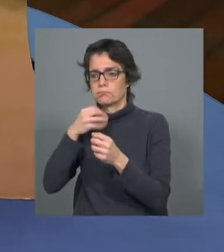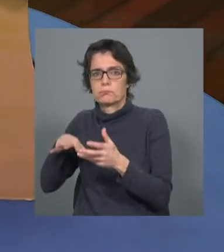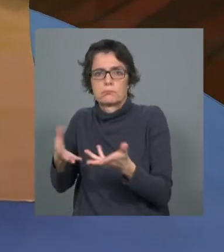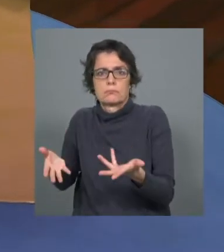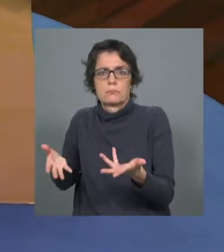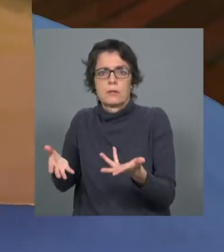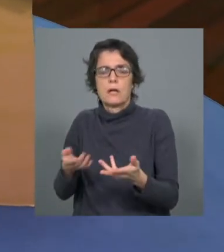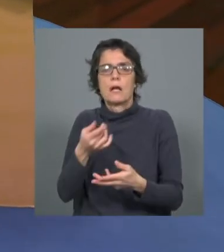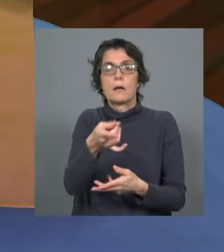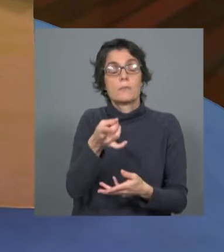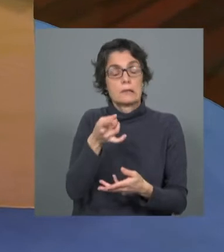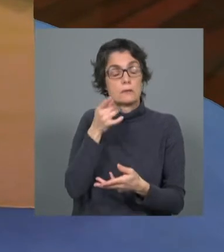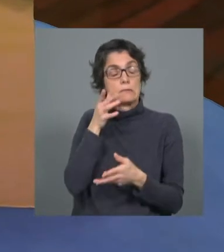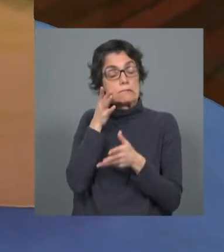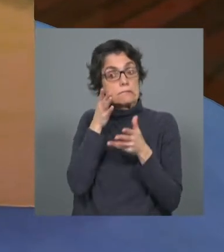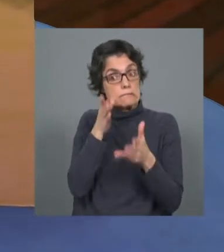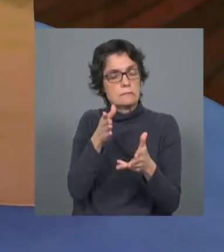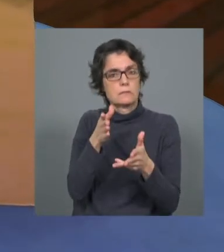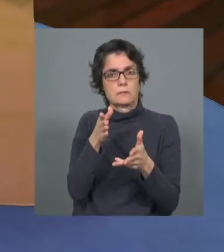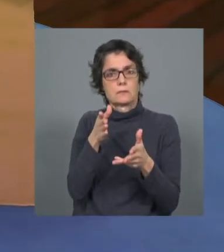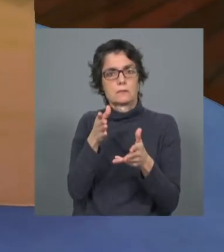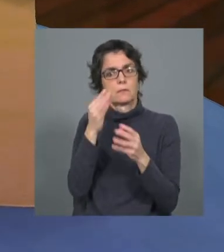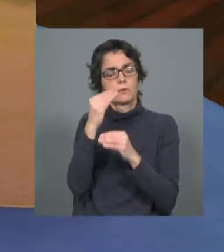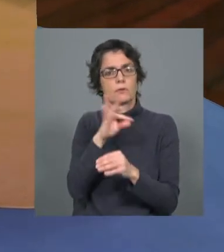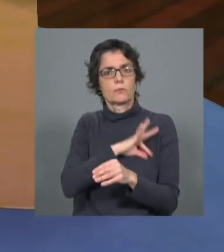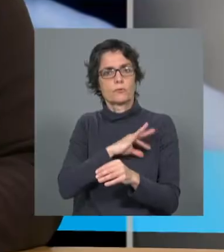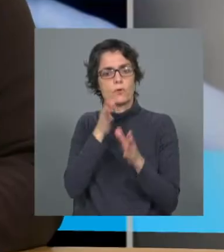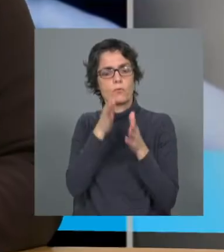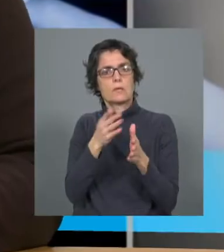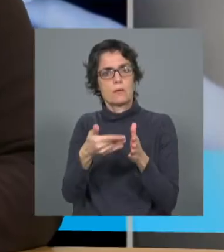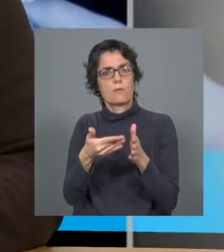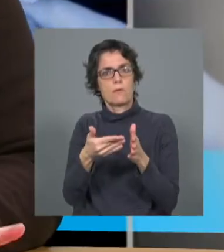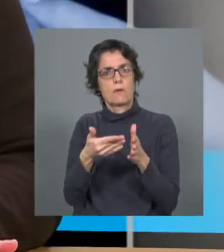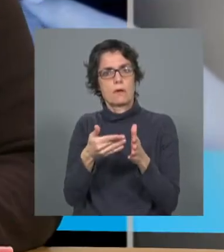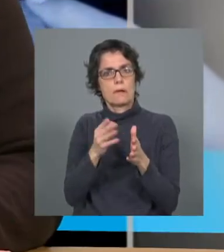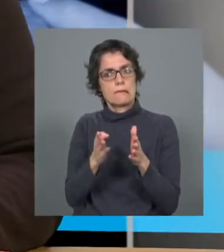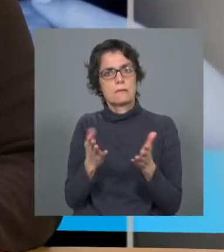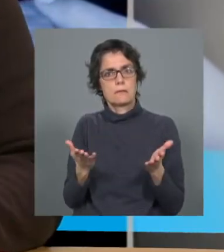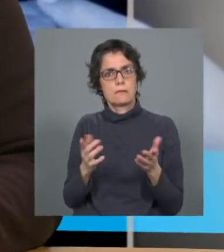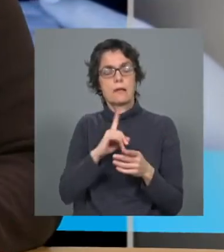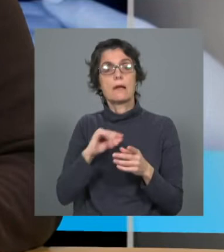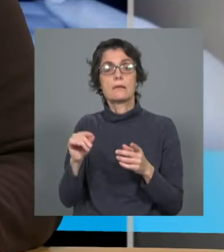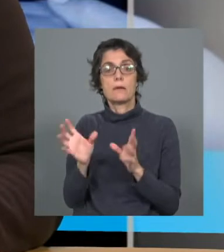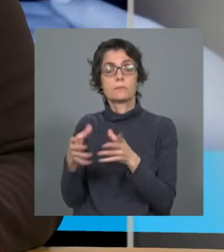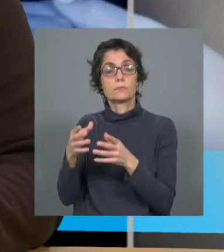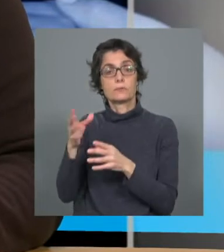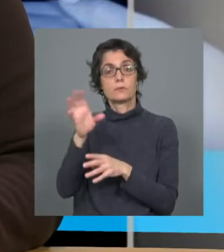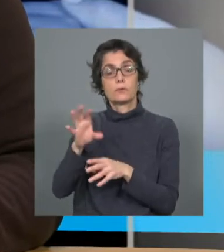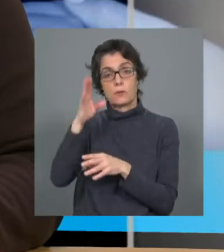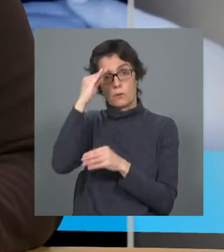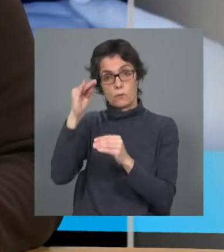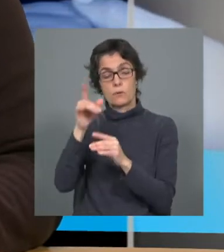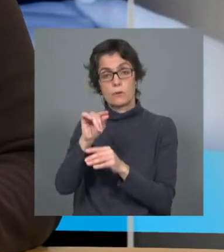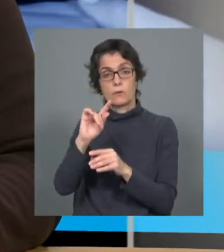um olhar muito atento para o ensino profissional. E a Presidente do Conselho Nacional de Educação também deixava uma